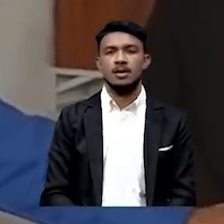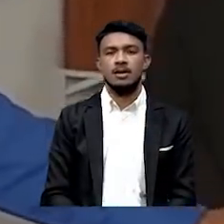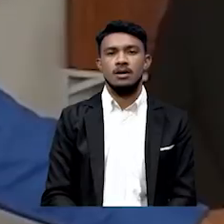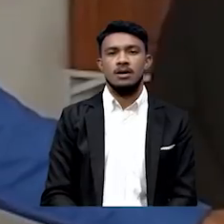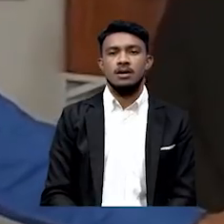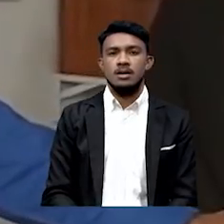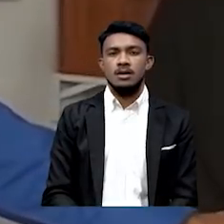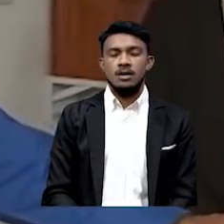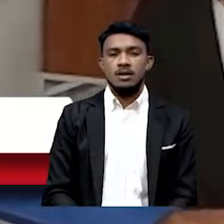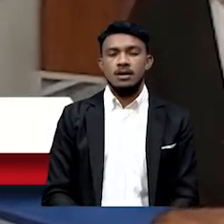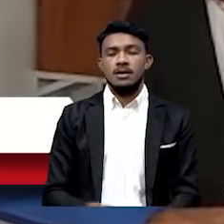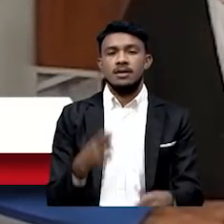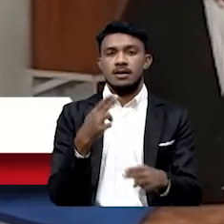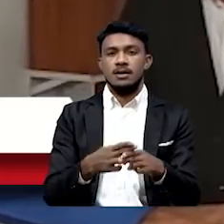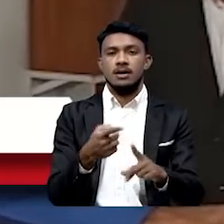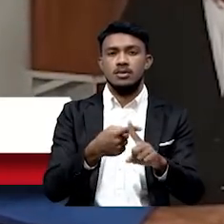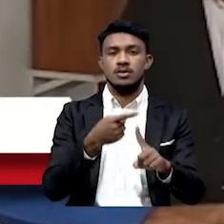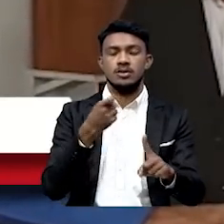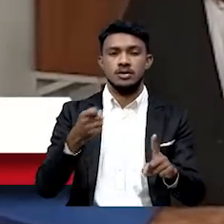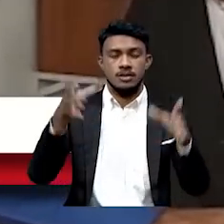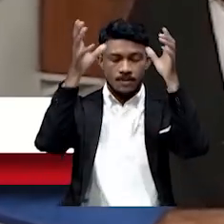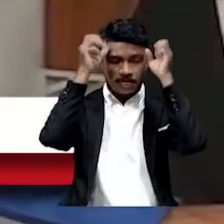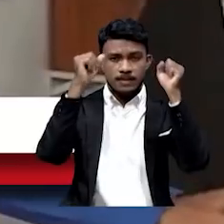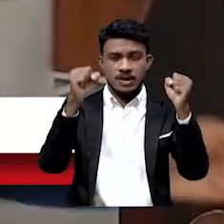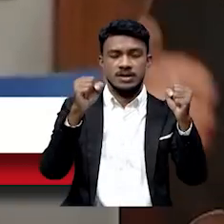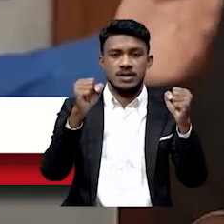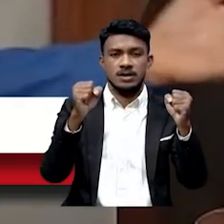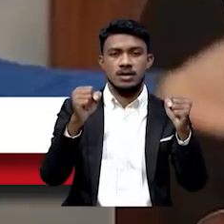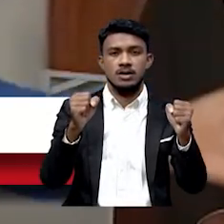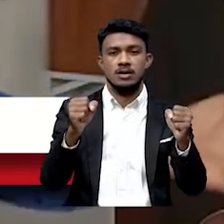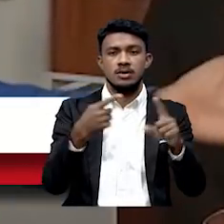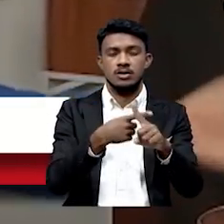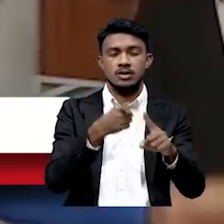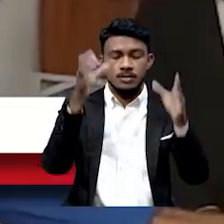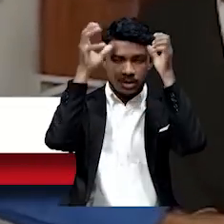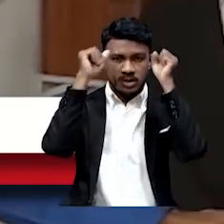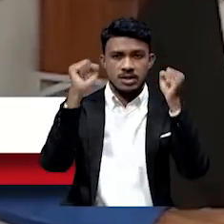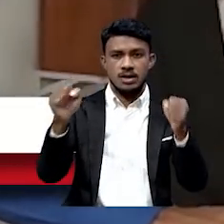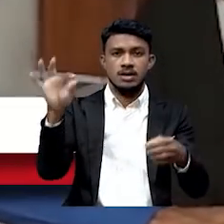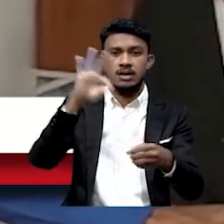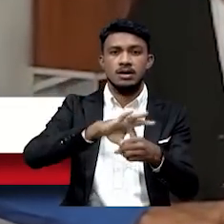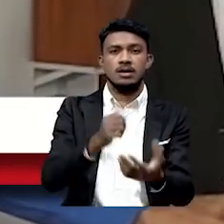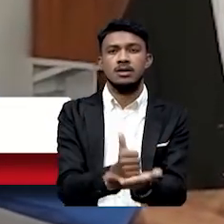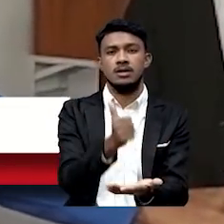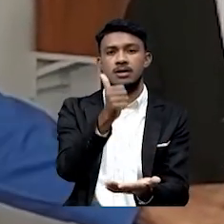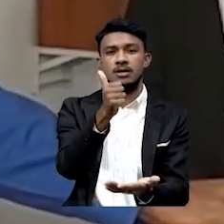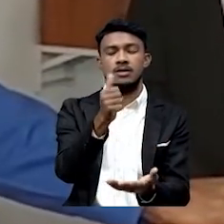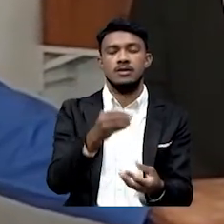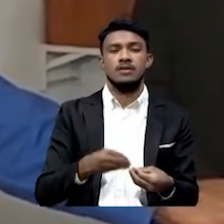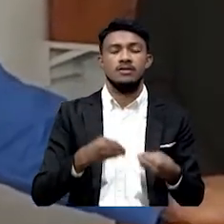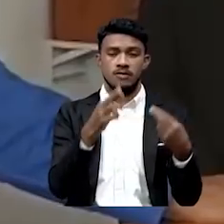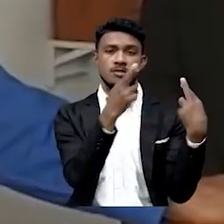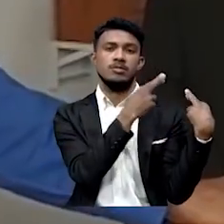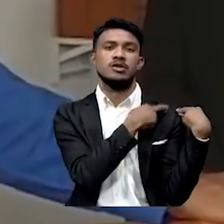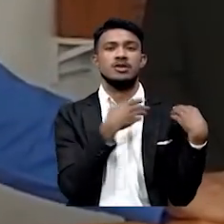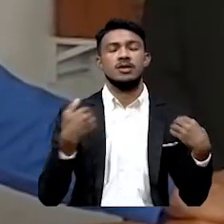handover, o si presidente eleito, o si presidente eleito, posse e